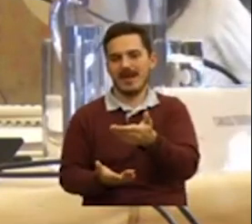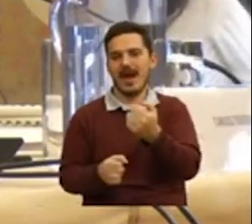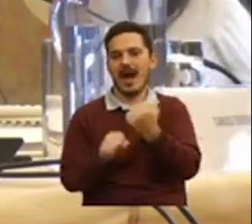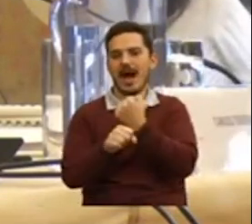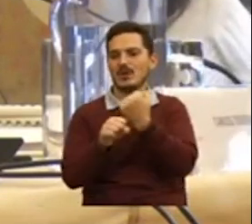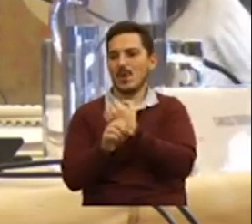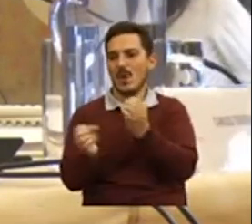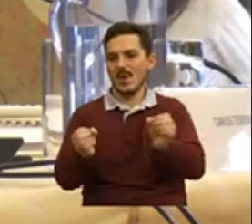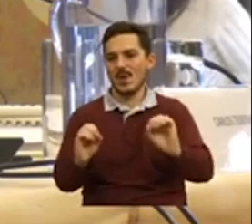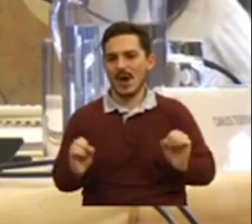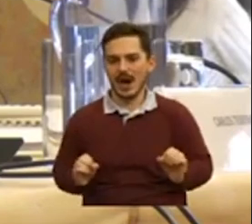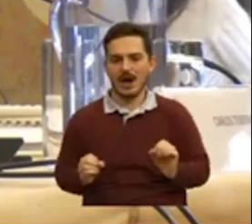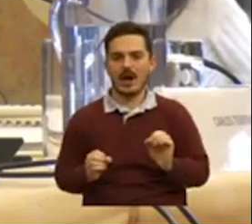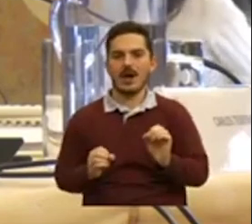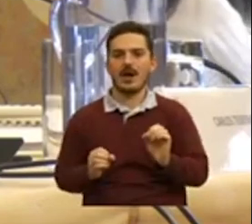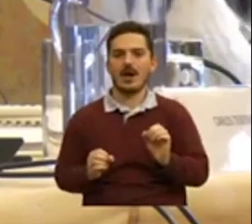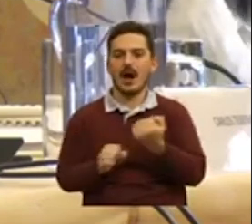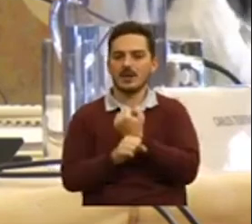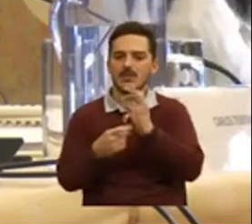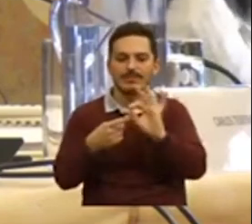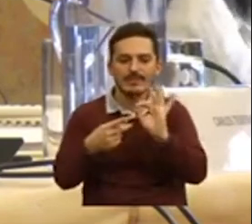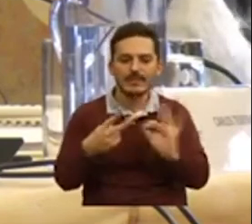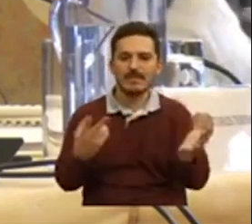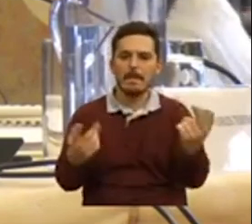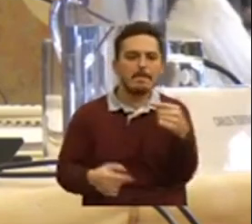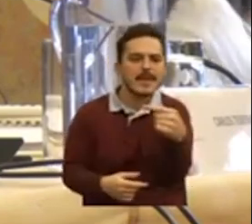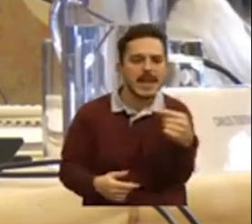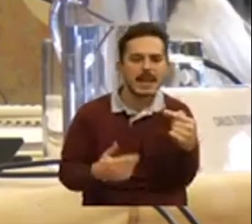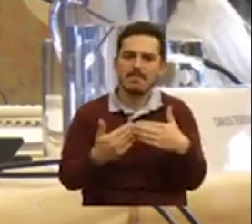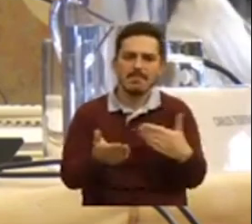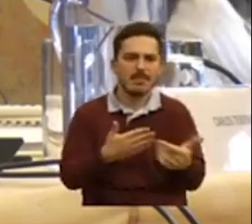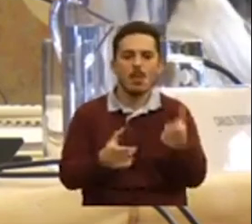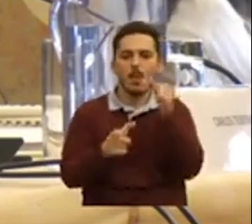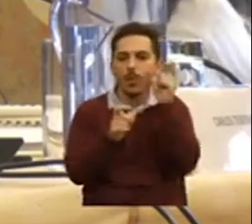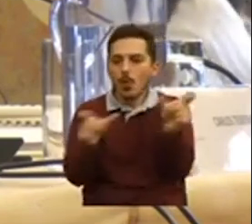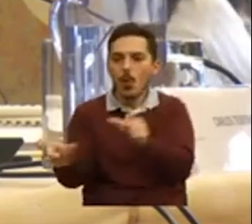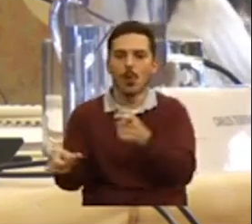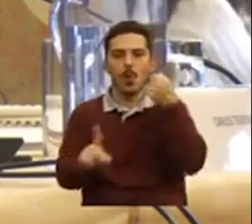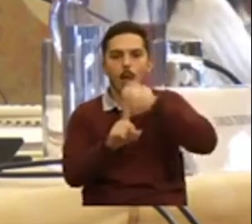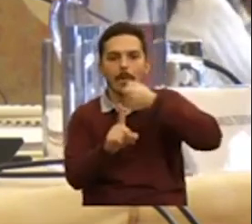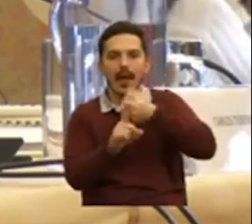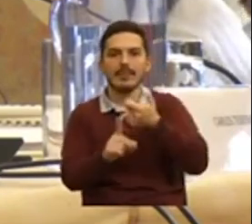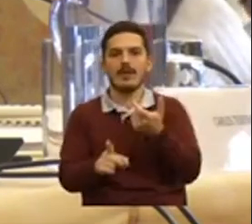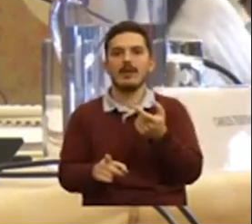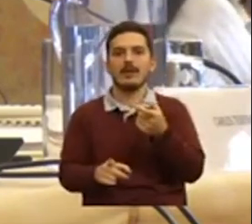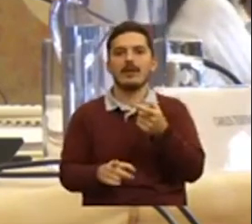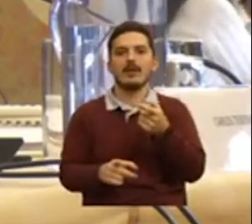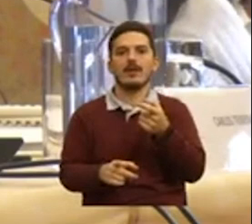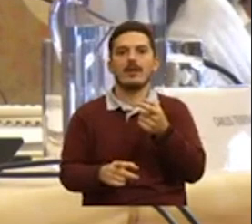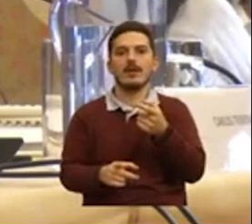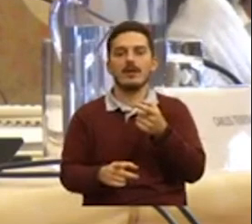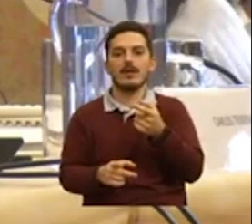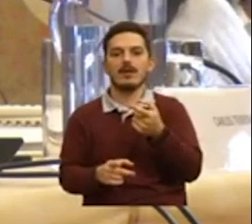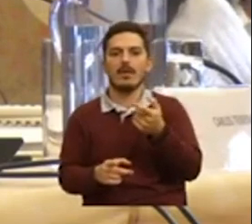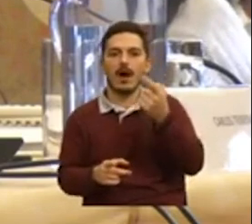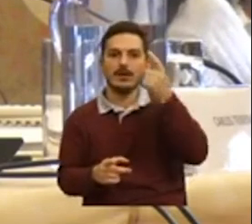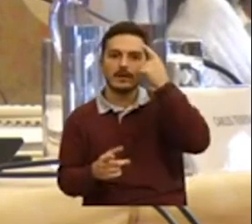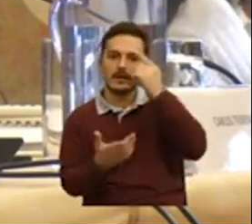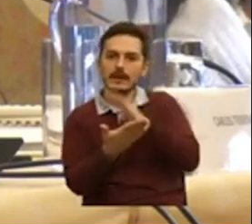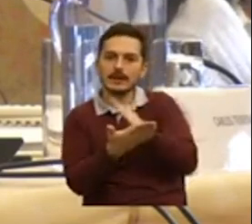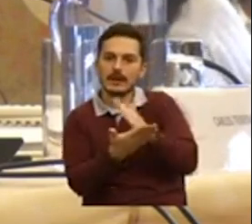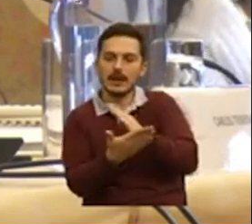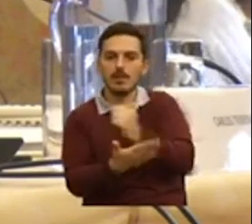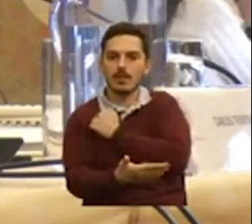de ações concretas, nem que sejam mínimas, de controle e de combate à especulação no imobiliário e